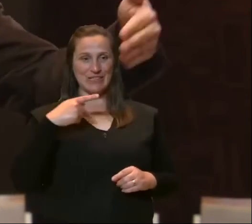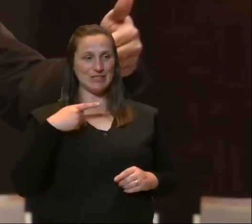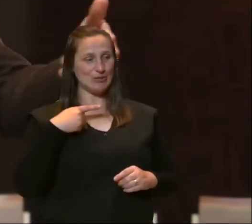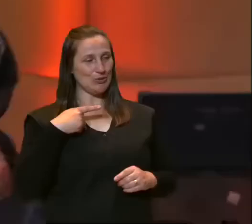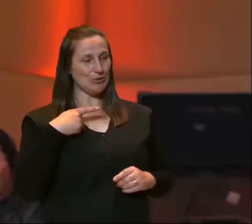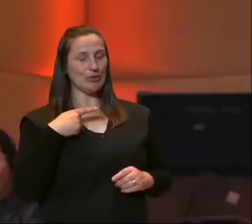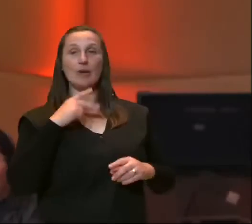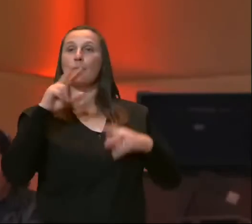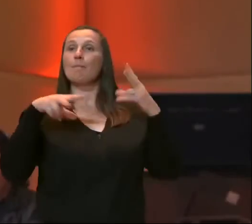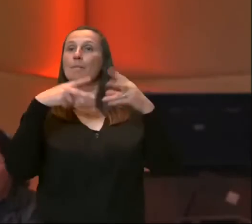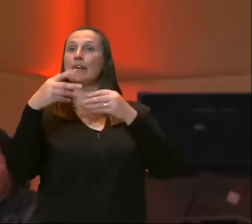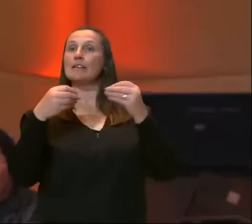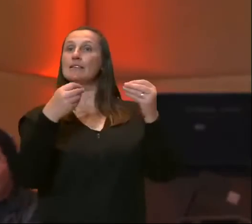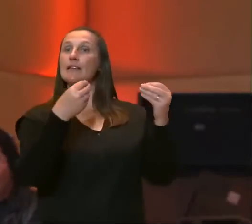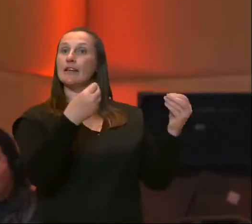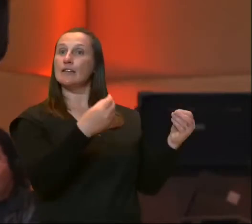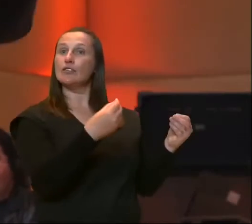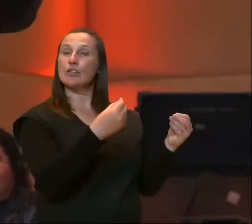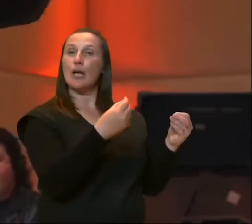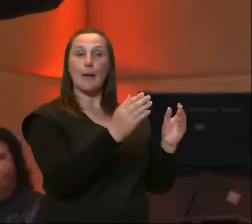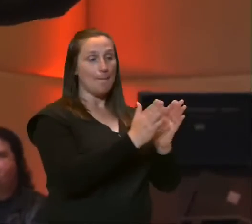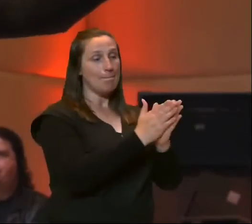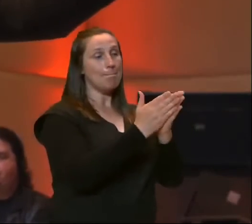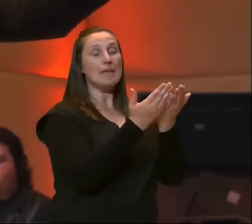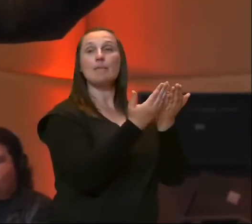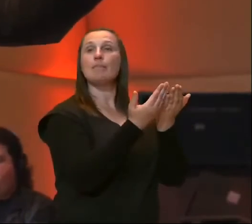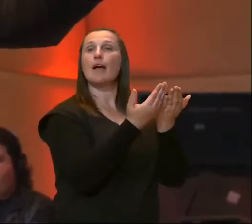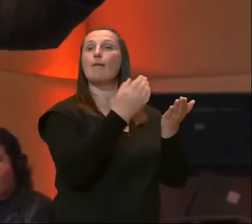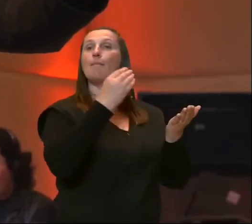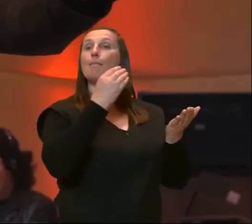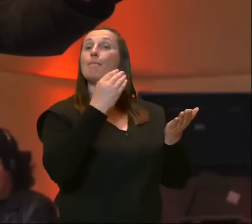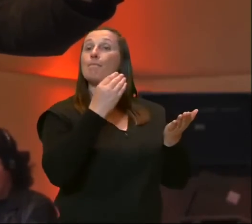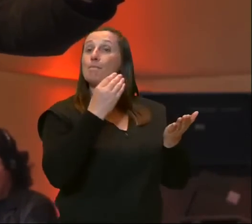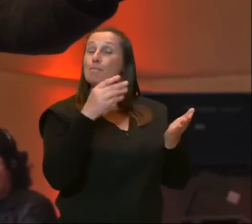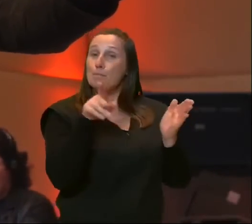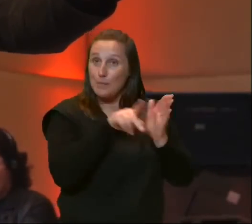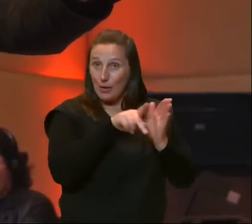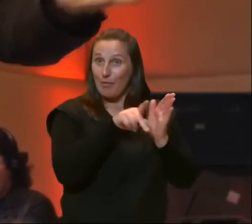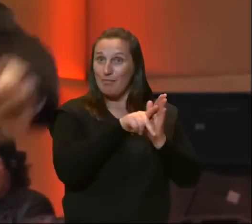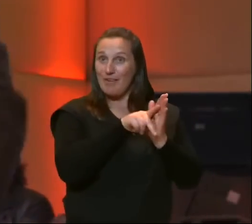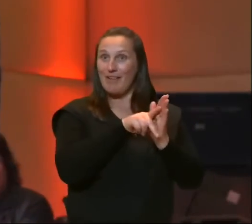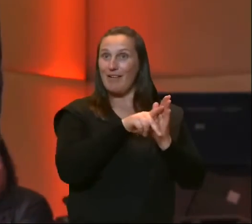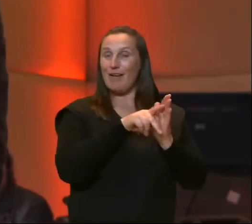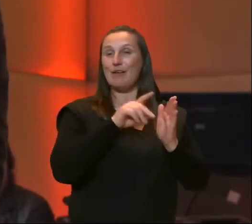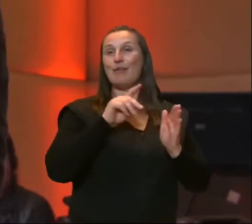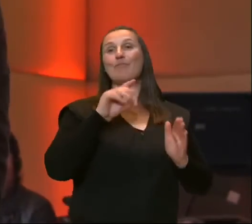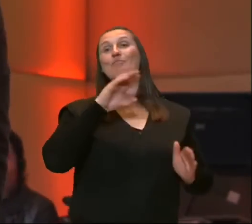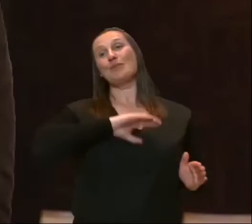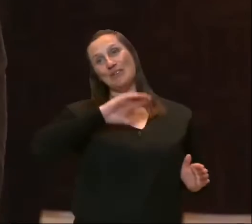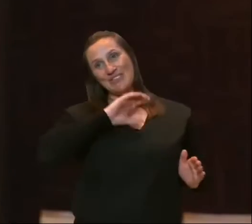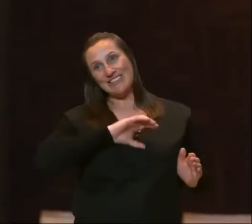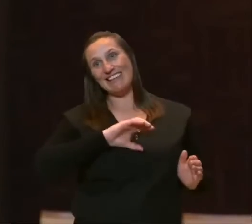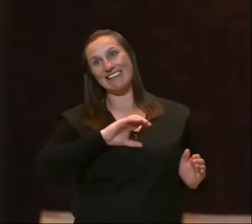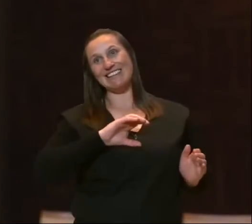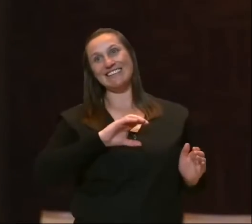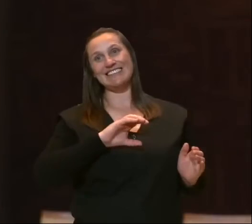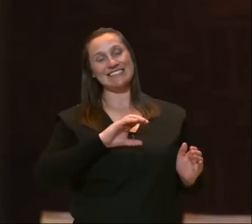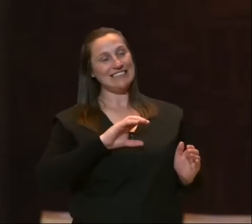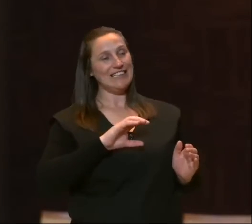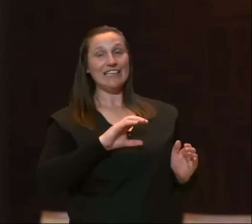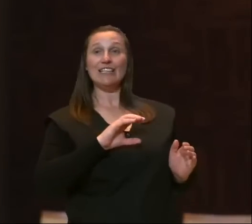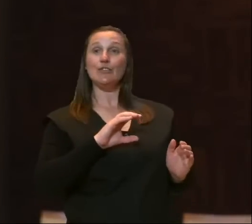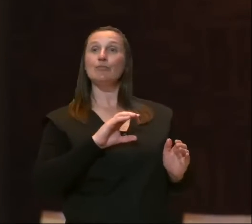Alguém mandou para ele uma Bíblia em português e uma imagem do Cristo Redentor. Falou, meu Deus, é para a gente